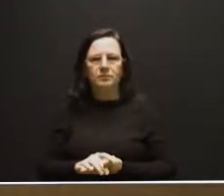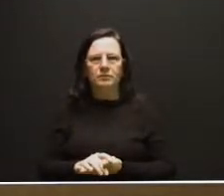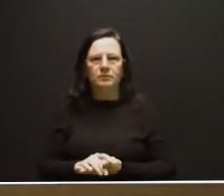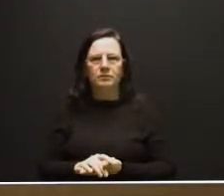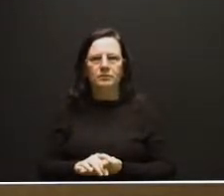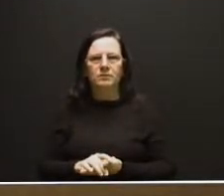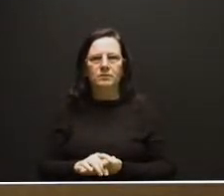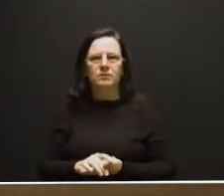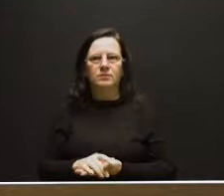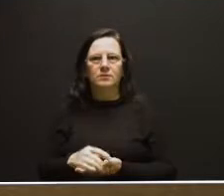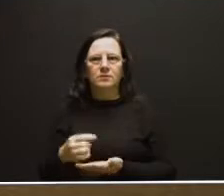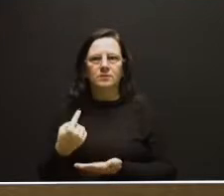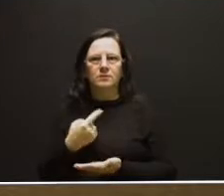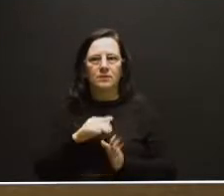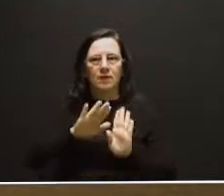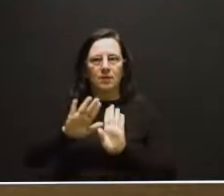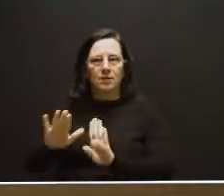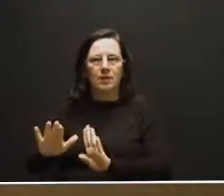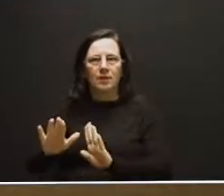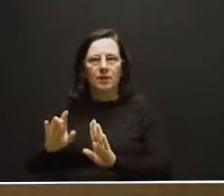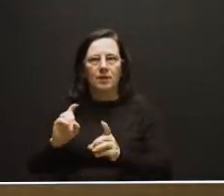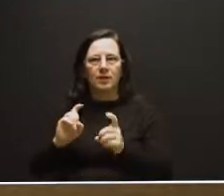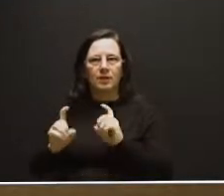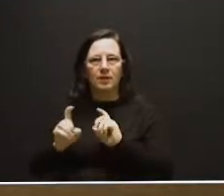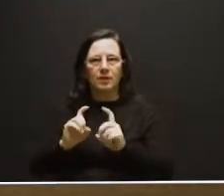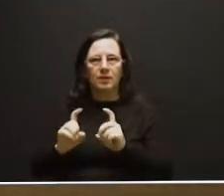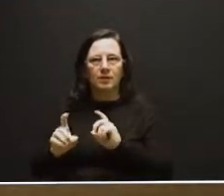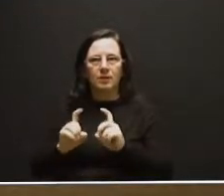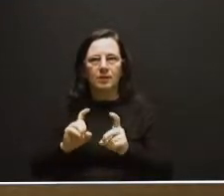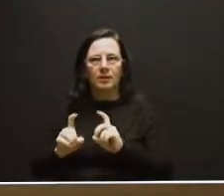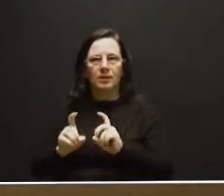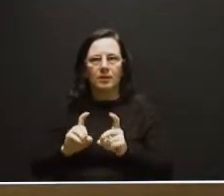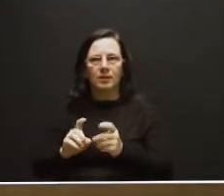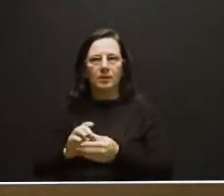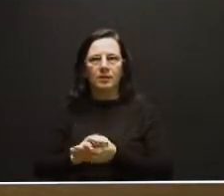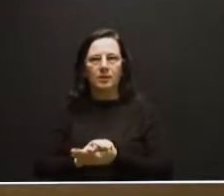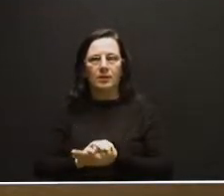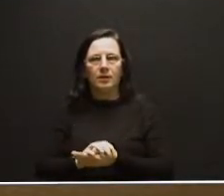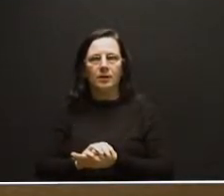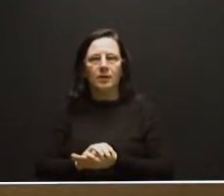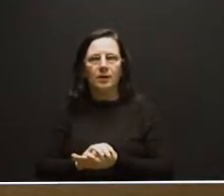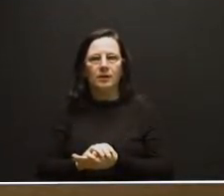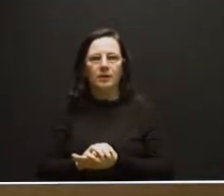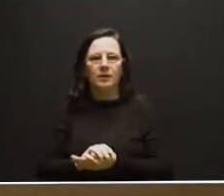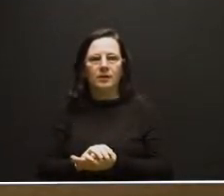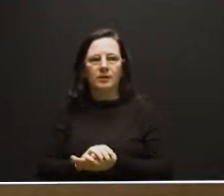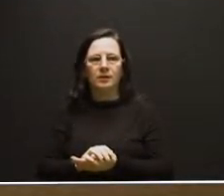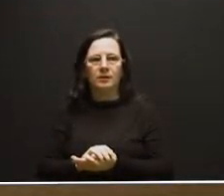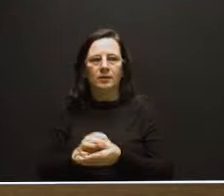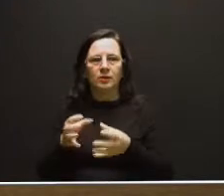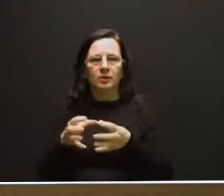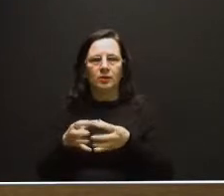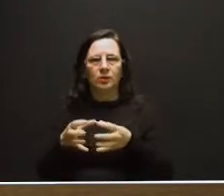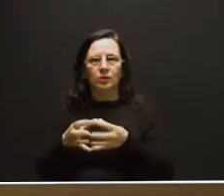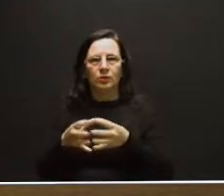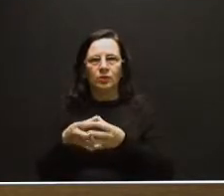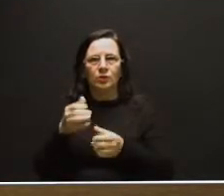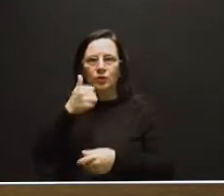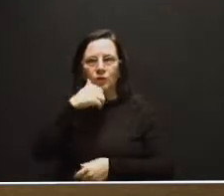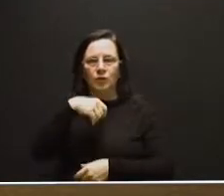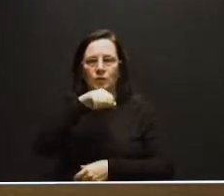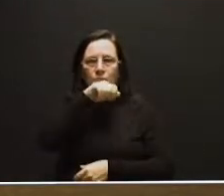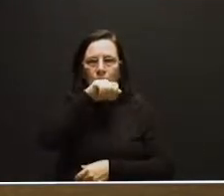aqui de paralisar a sessão para receber é mais uma vez para receber um grupo de mães sendo que o